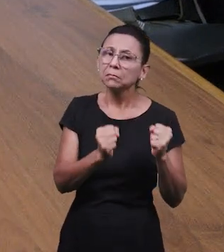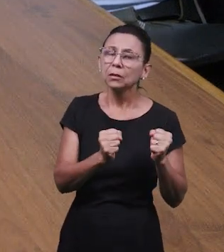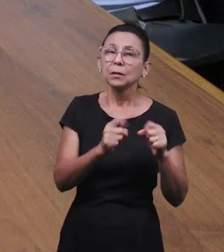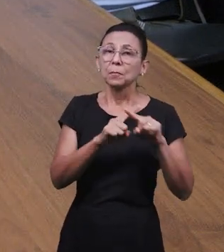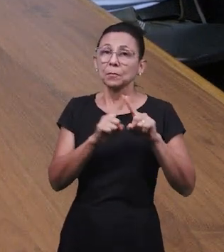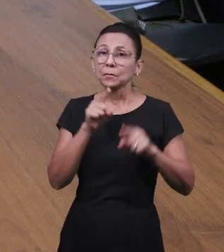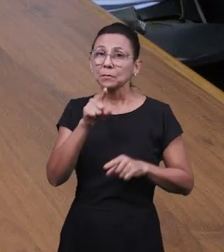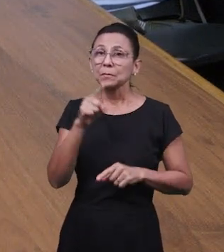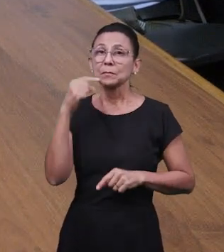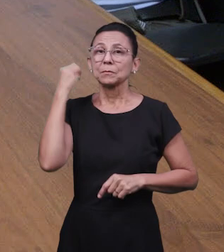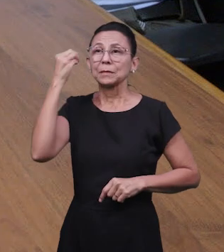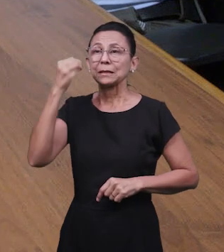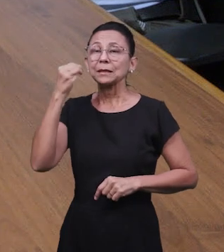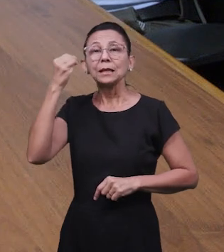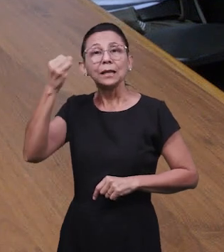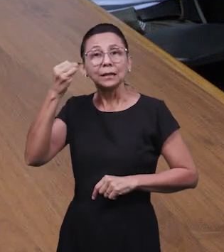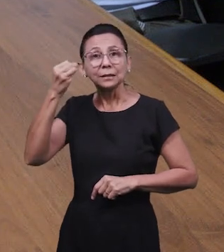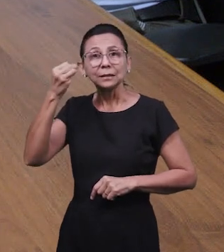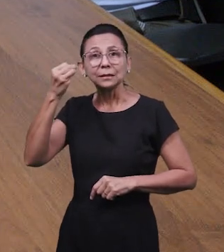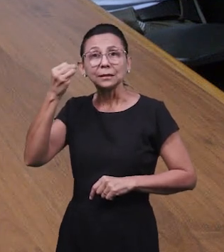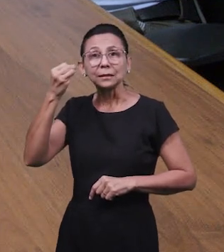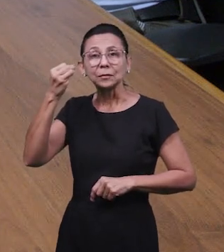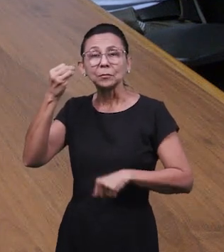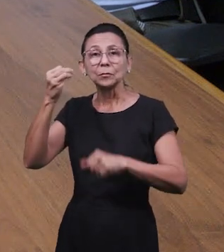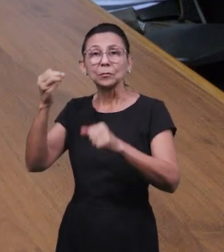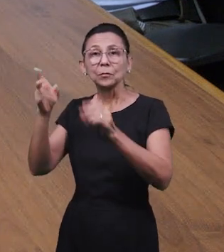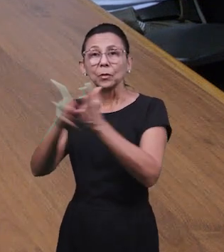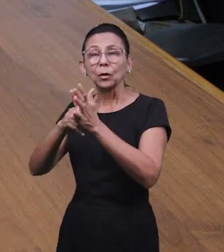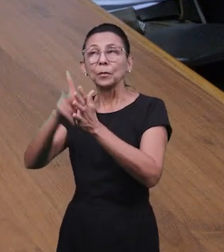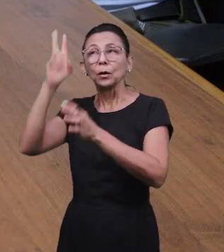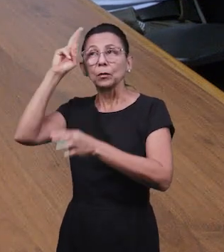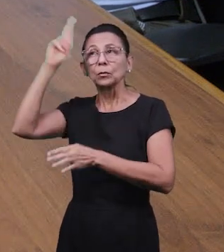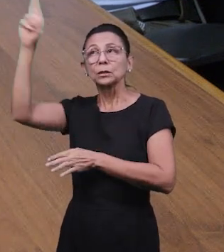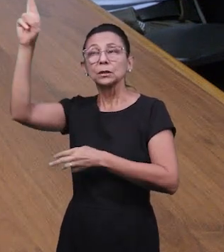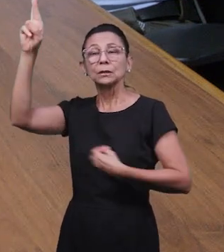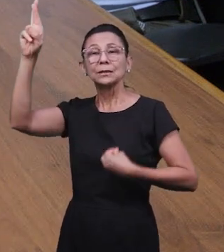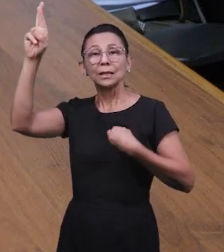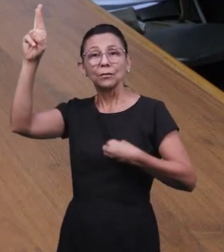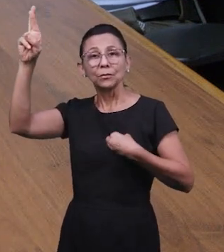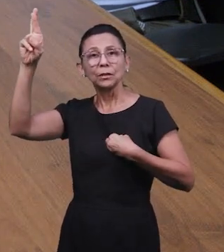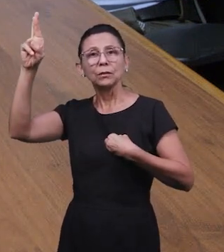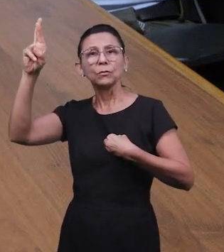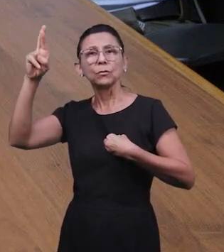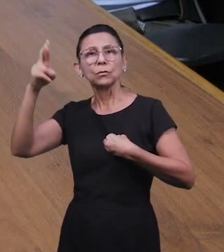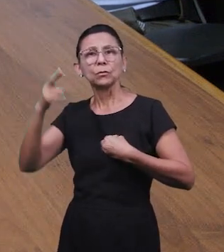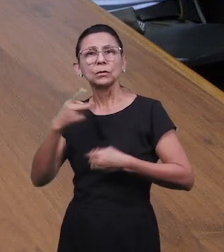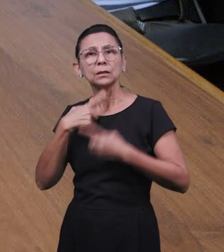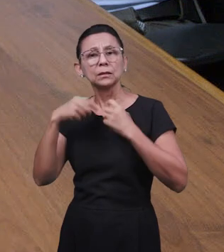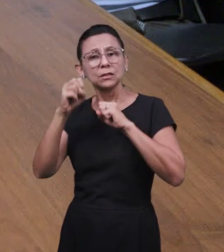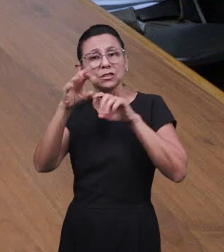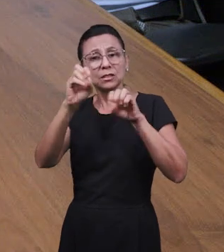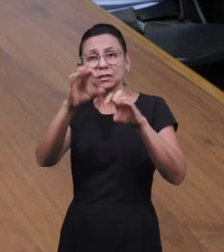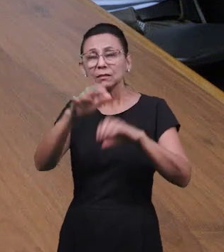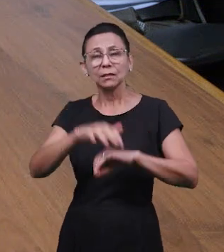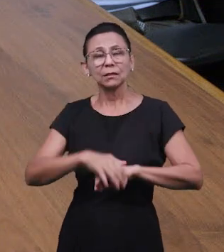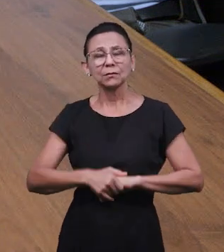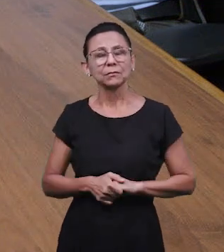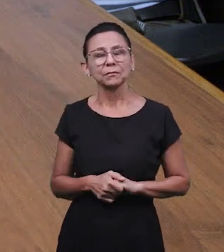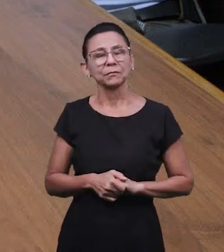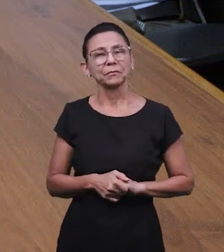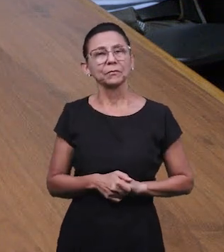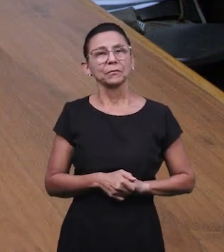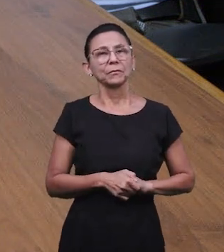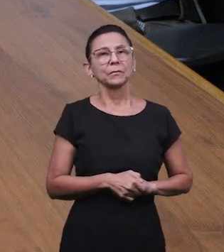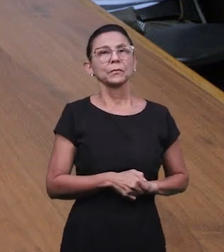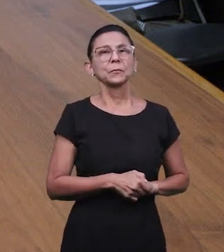Senhor. Ele está vivo, Ele quer te ensinar. E Ele quer falar com você. E o que o texto diz?